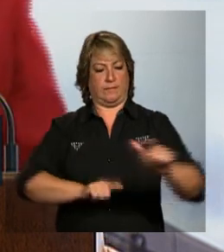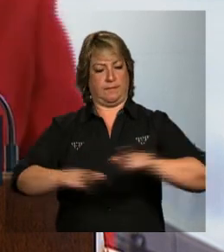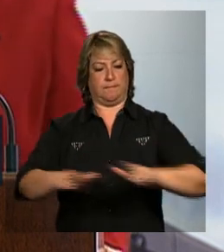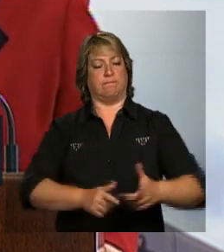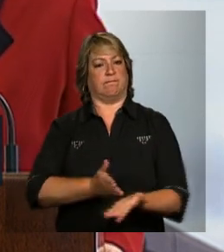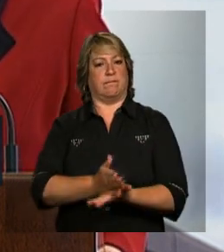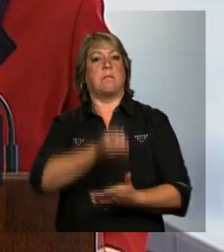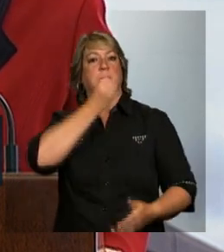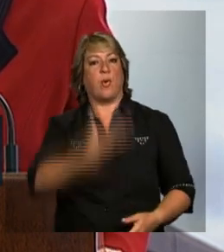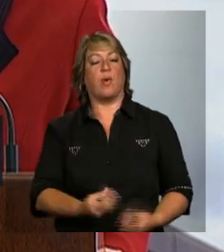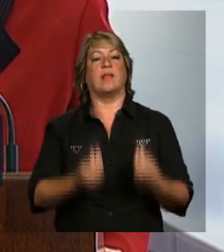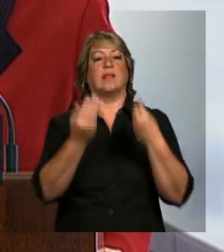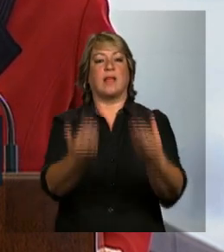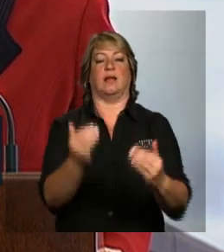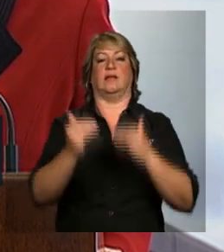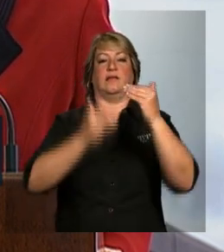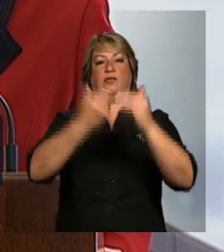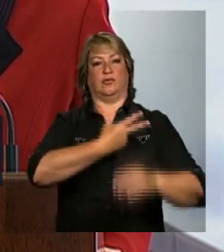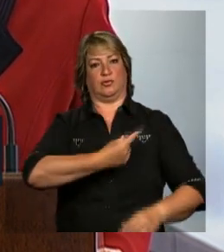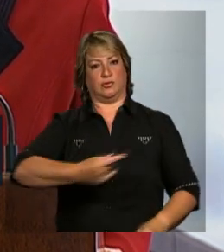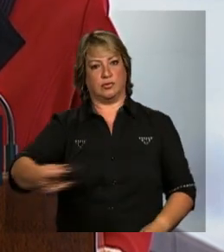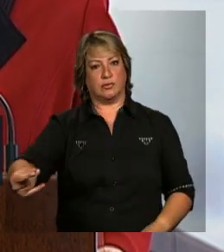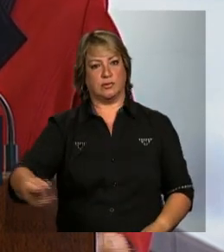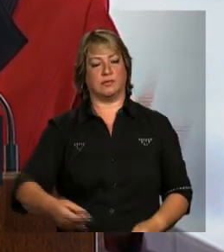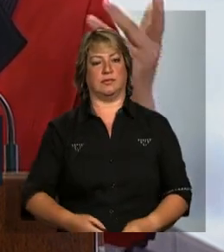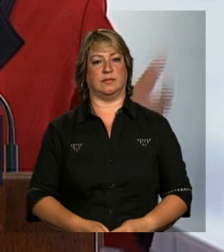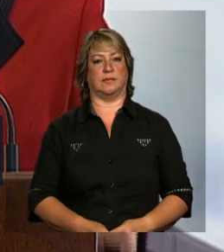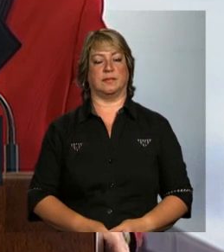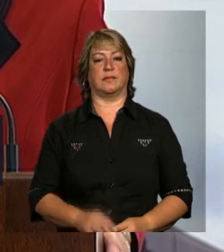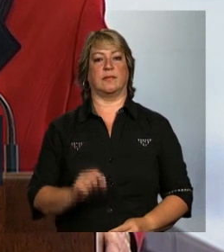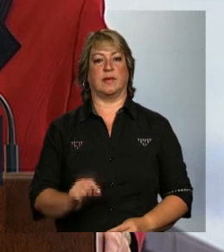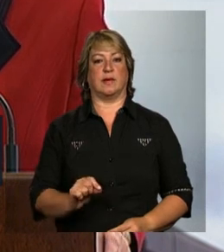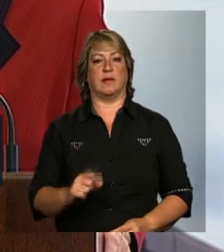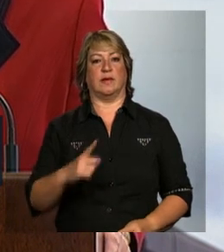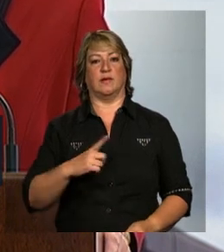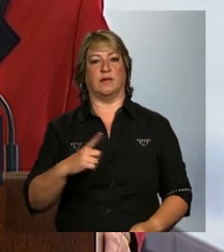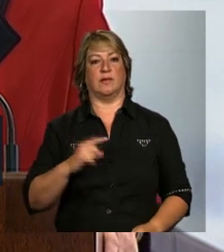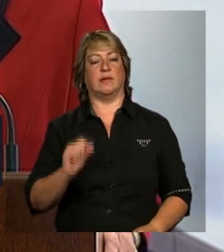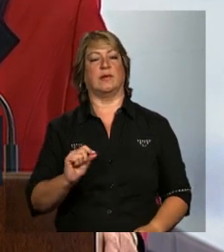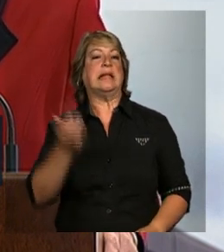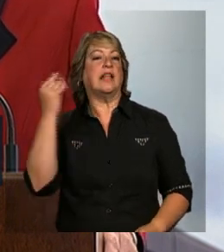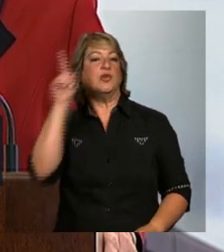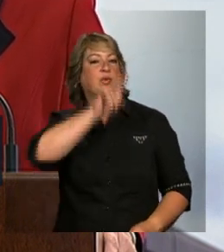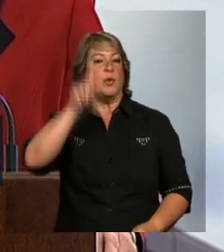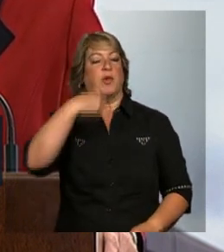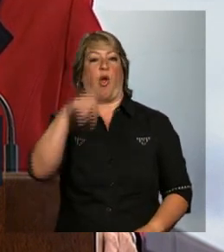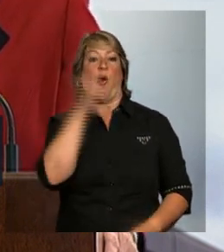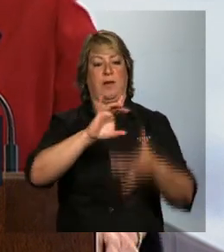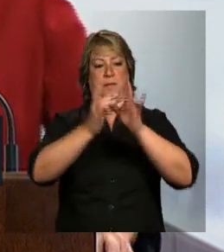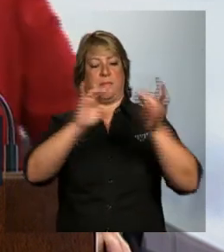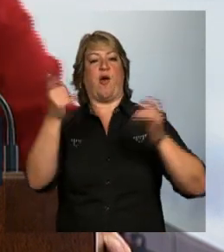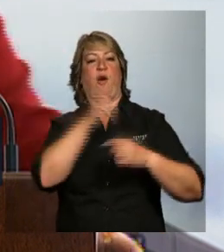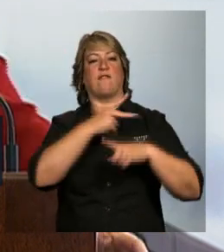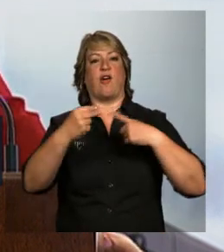eficientes para garantir o desenvolvimento sustentável desde domingo nós somos um país Olímpico